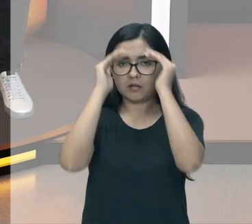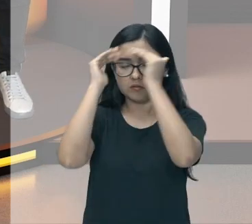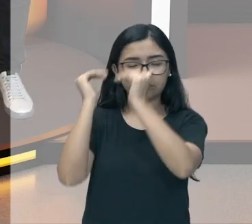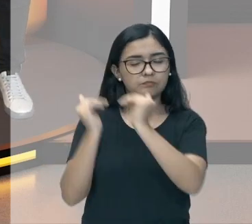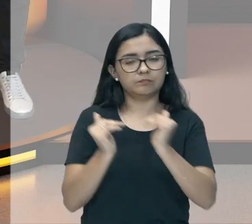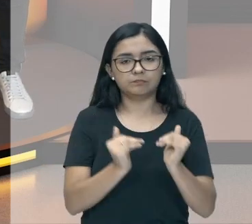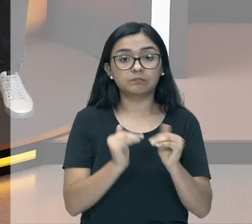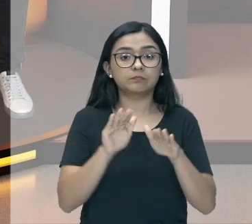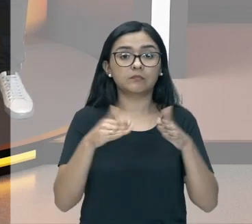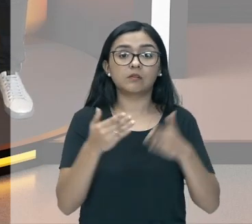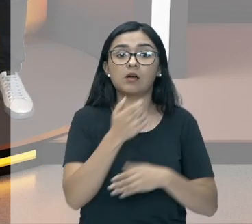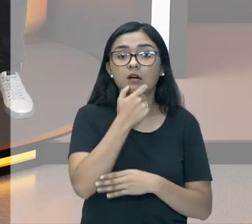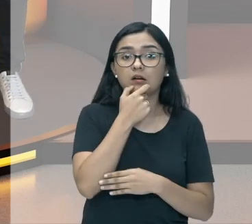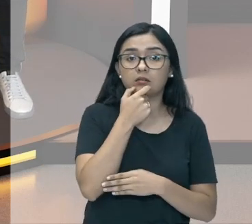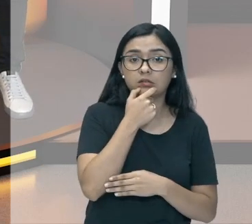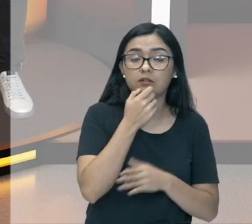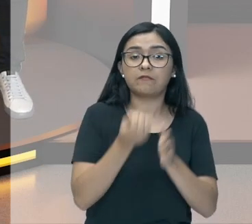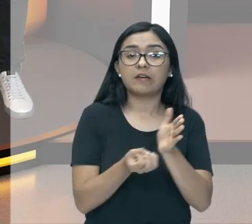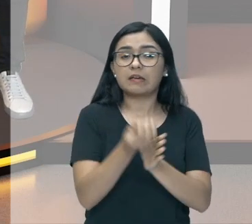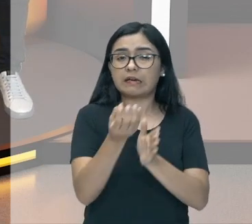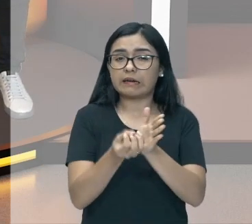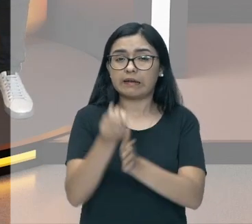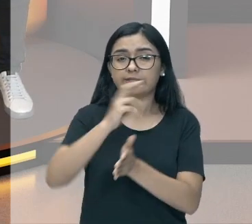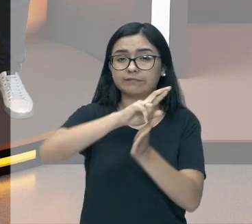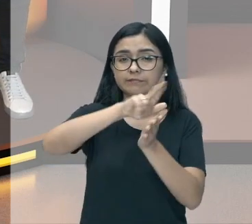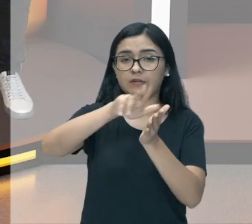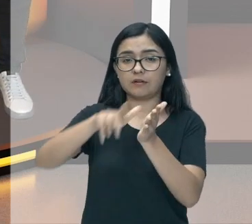vai começar a criar leis para